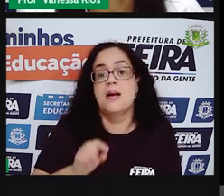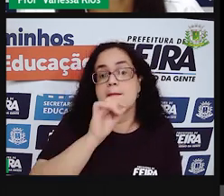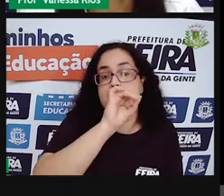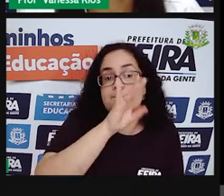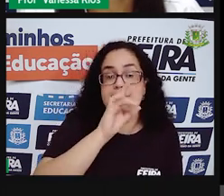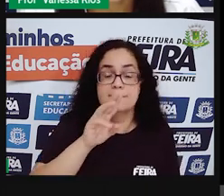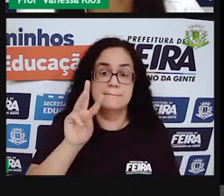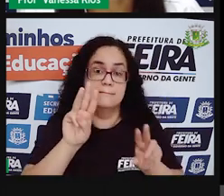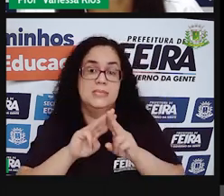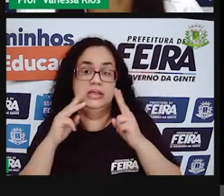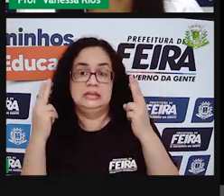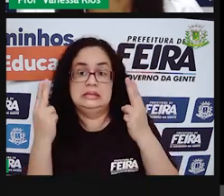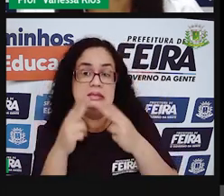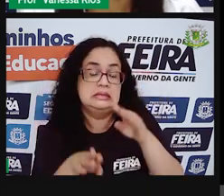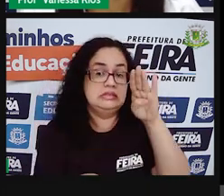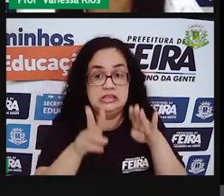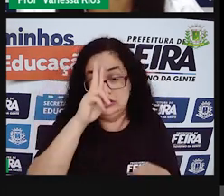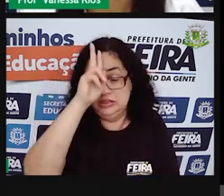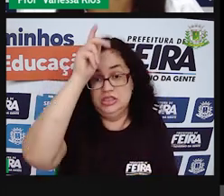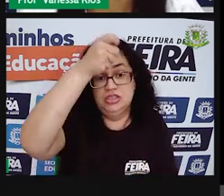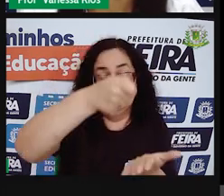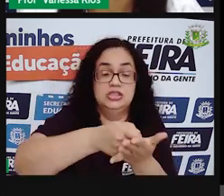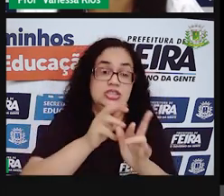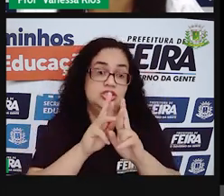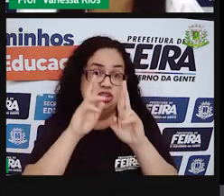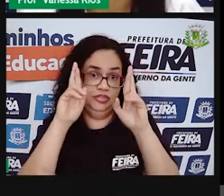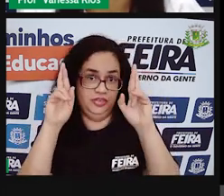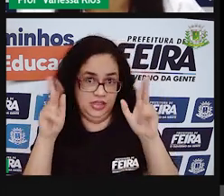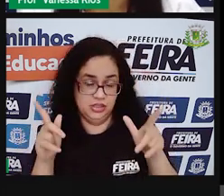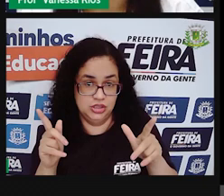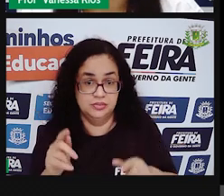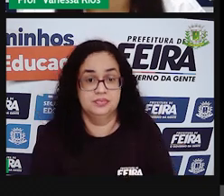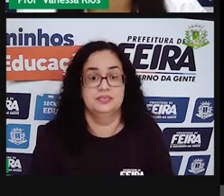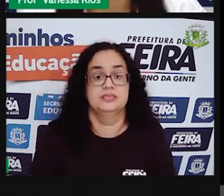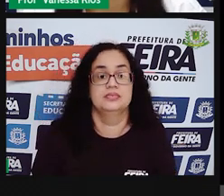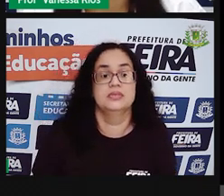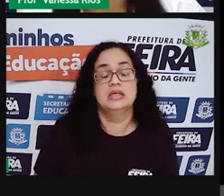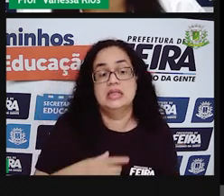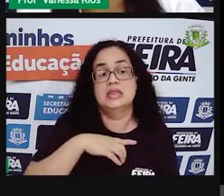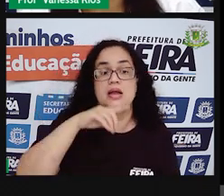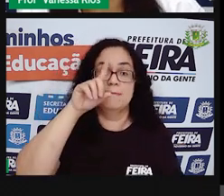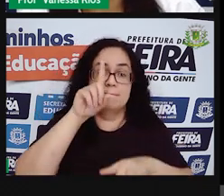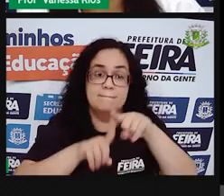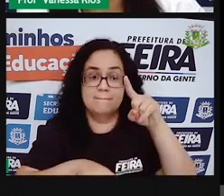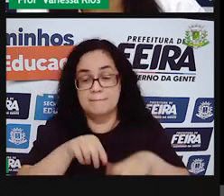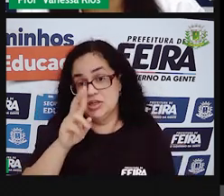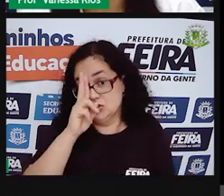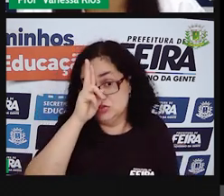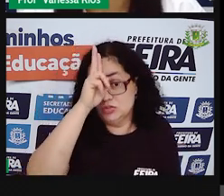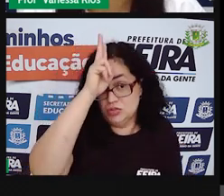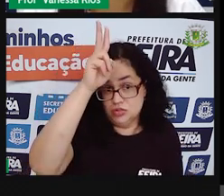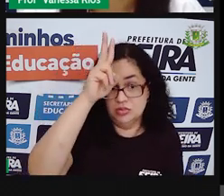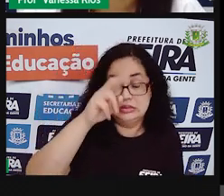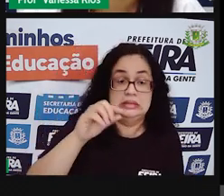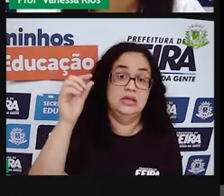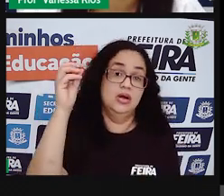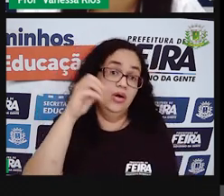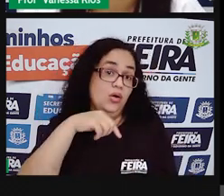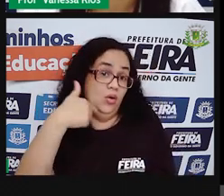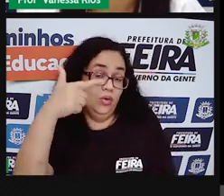Cada tipo de matéria possui um nível de resistência diferente. Existem materiais mais resistentes e